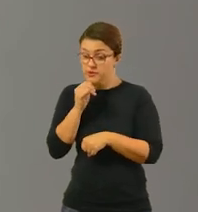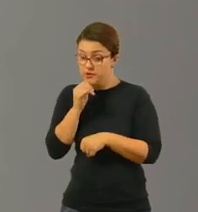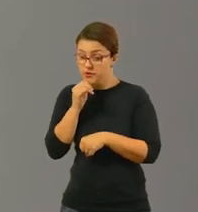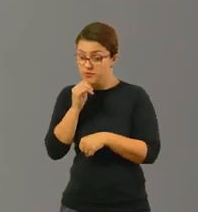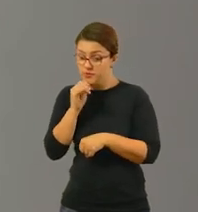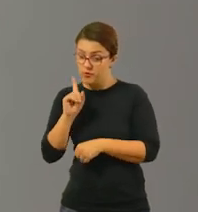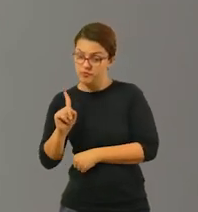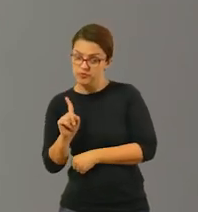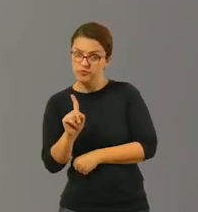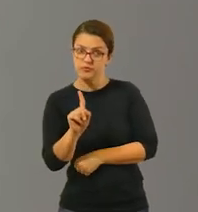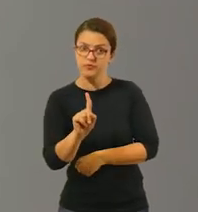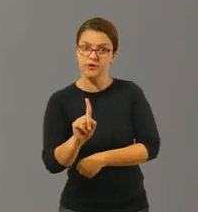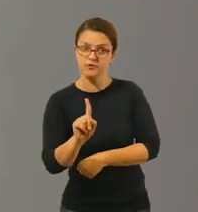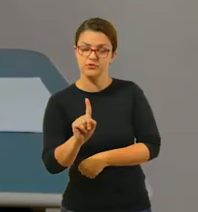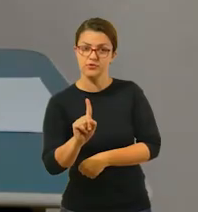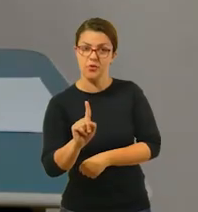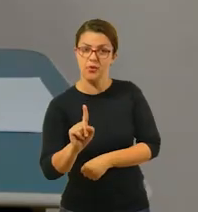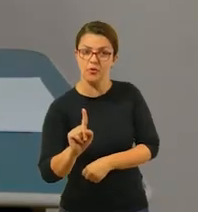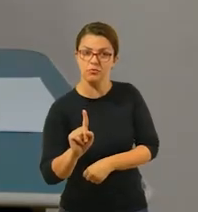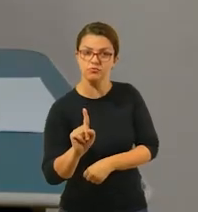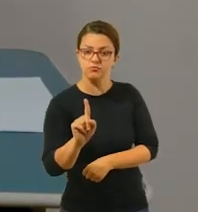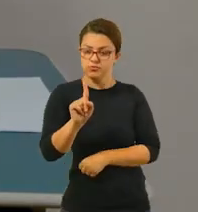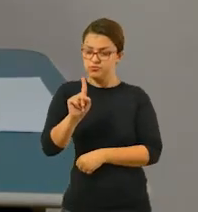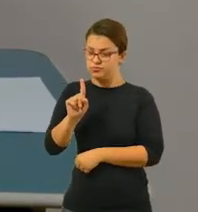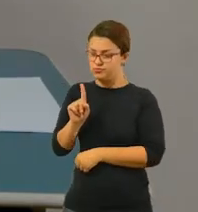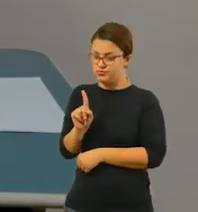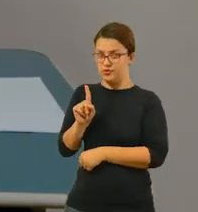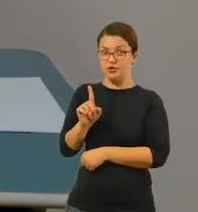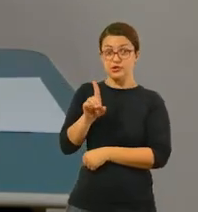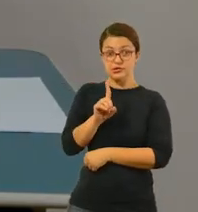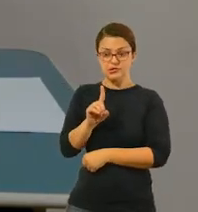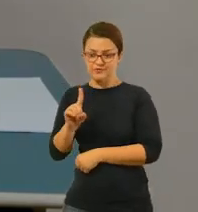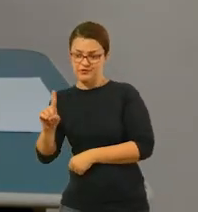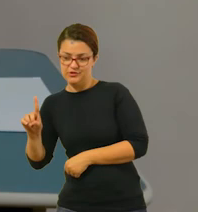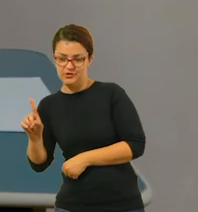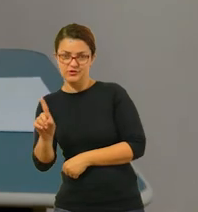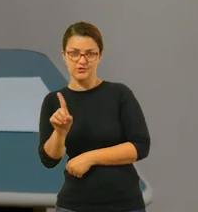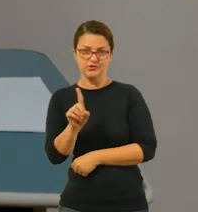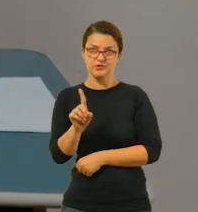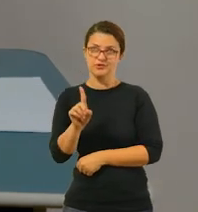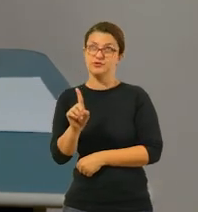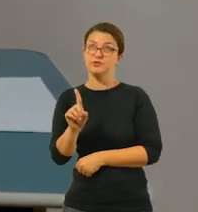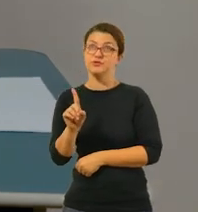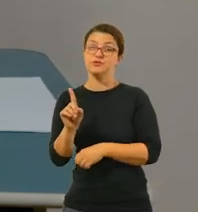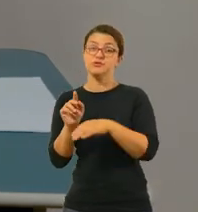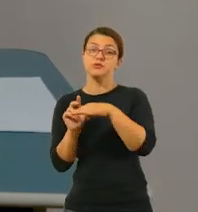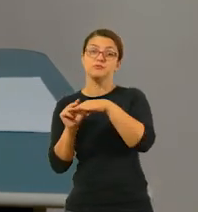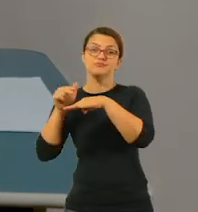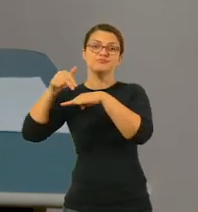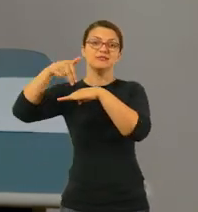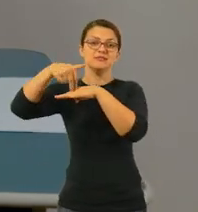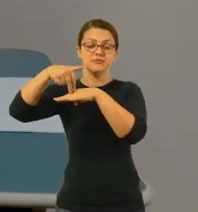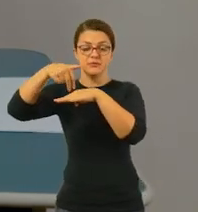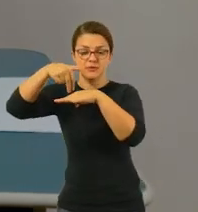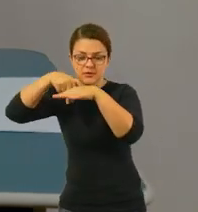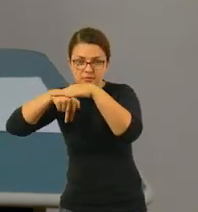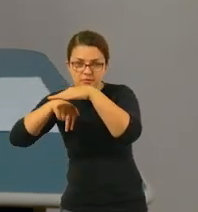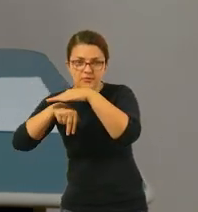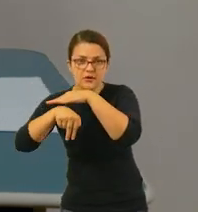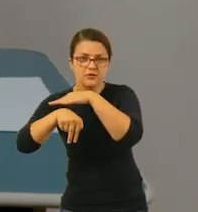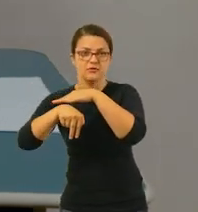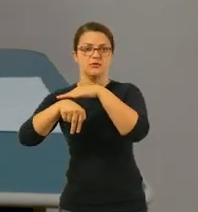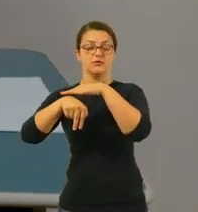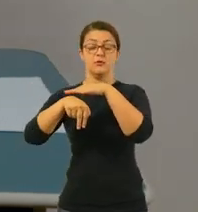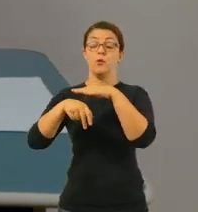você, papai ou mamãe. As pistas podem ser: siga à frente, dê um passo para trás, do seu